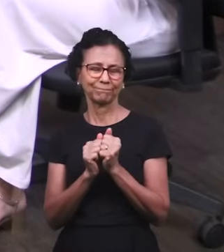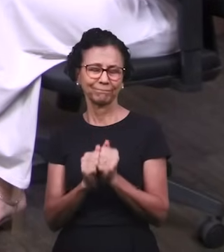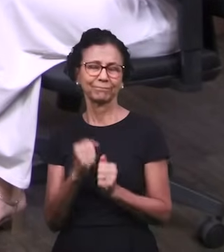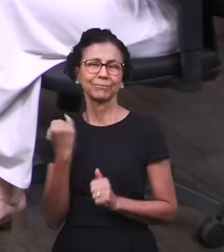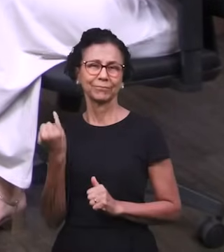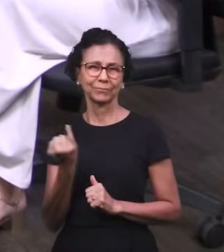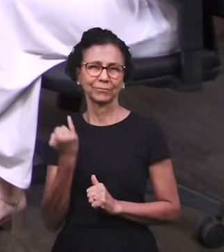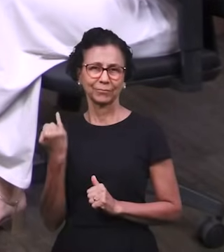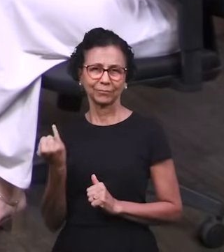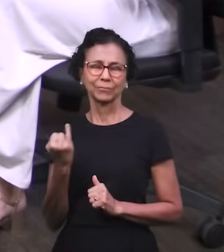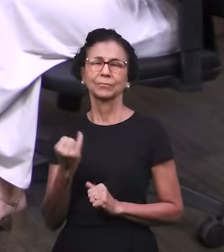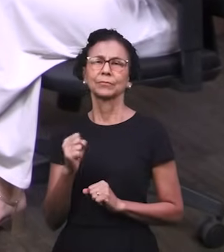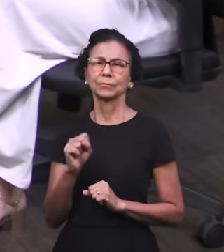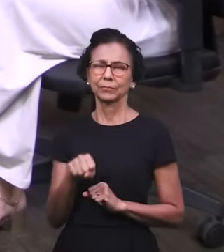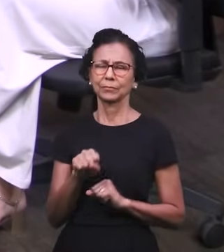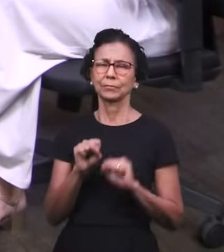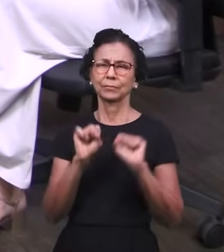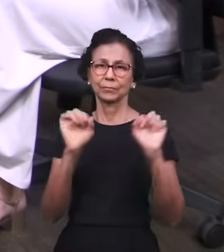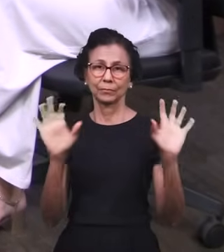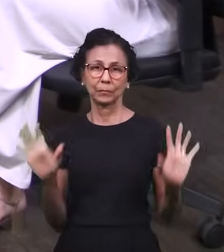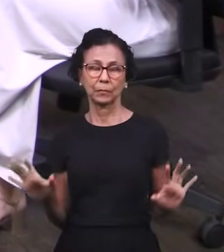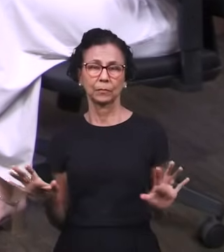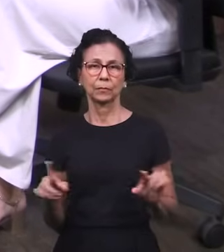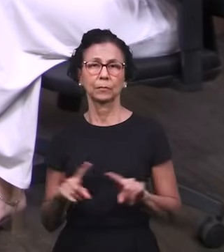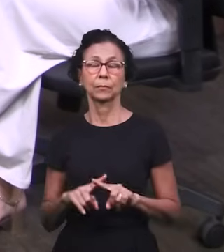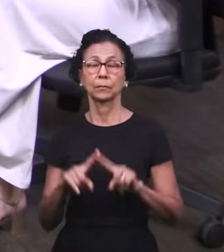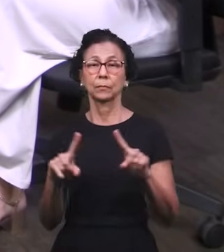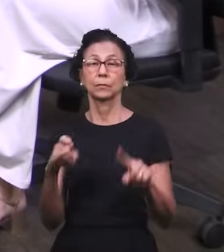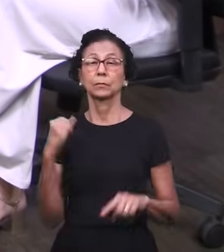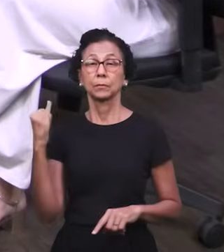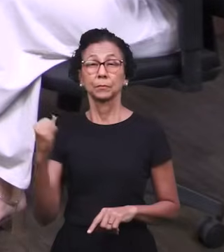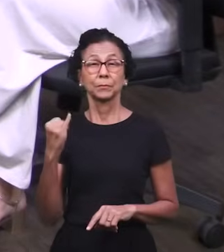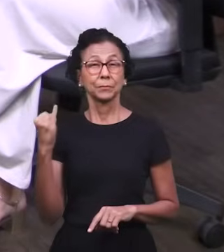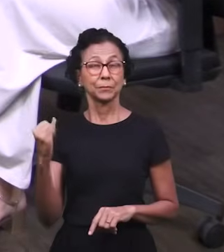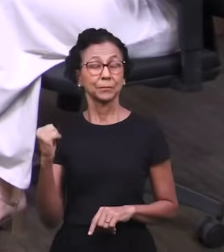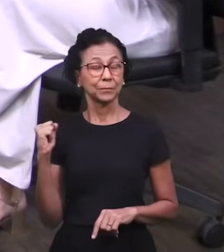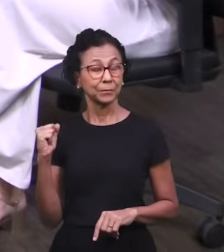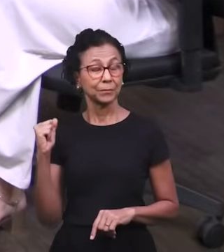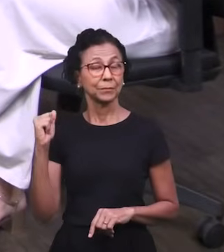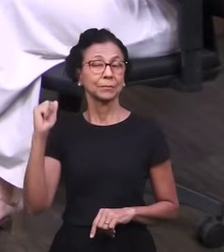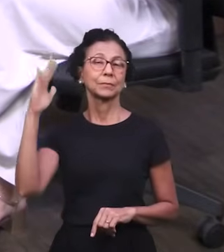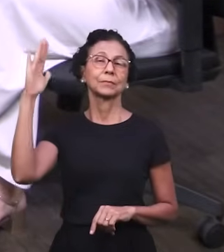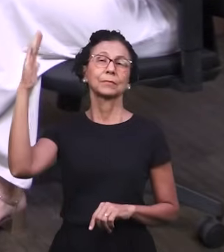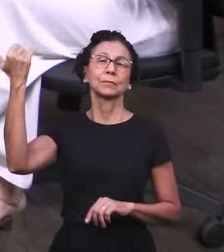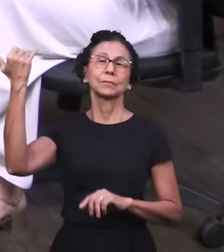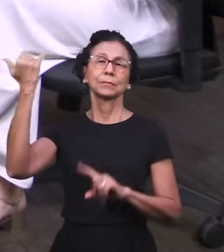o aspecto profético dele, né, que aponta para esse